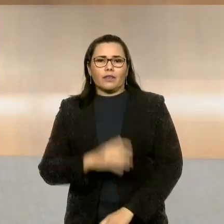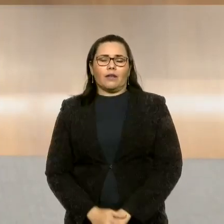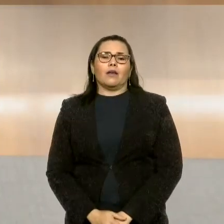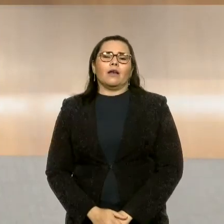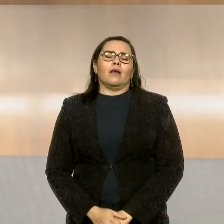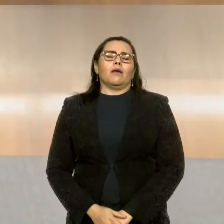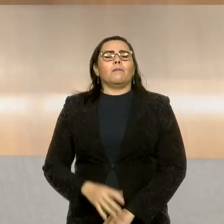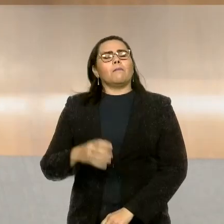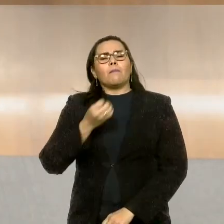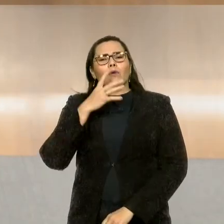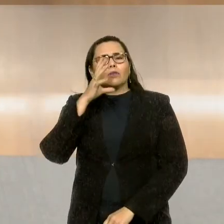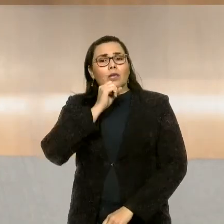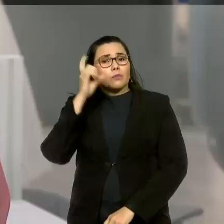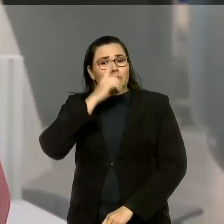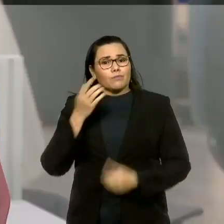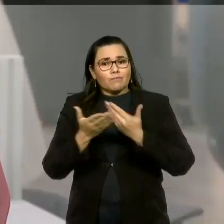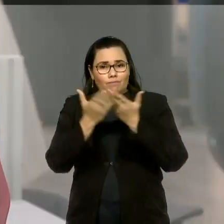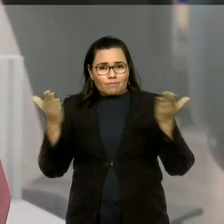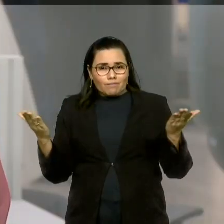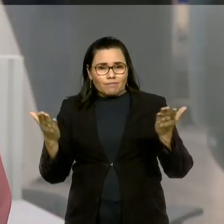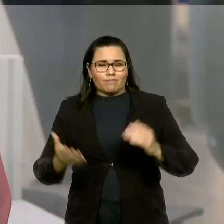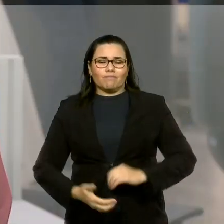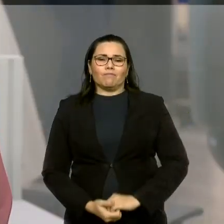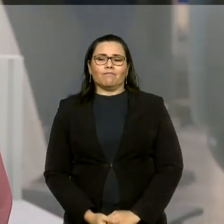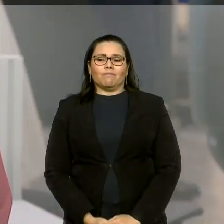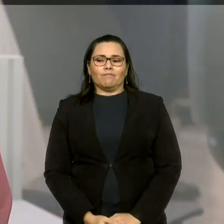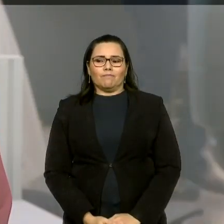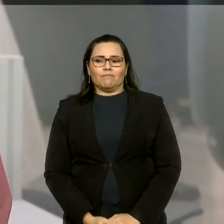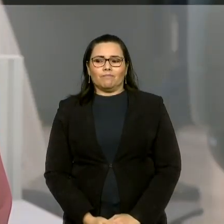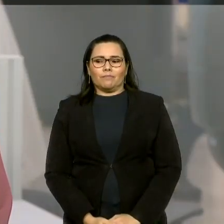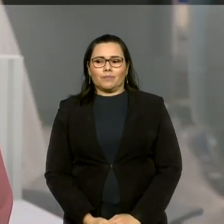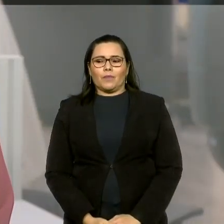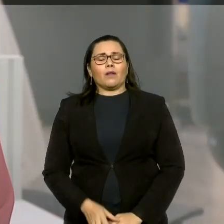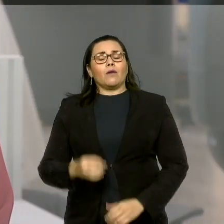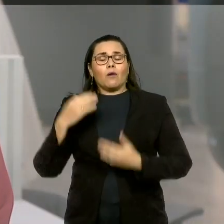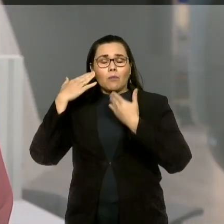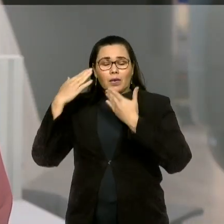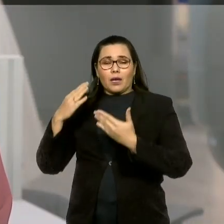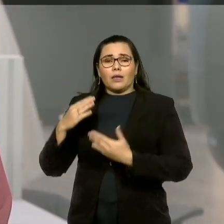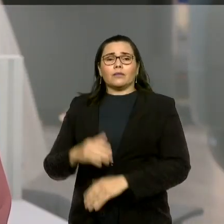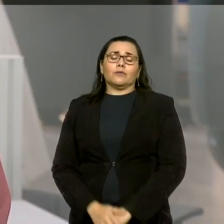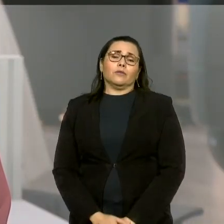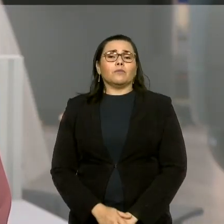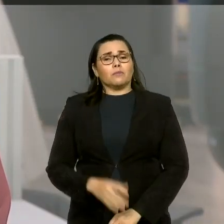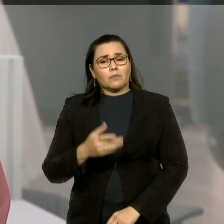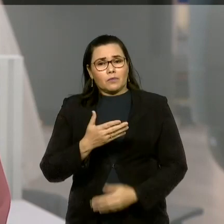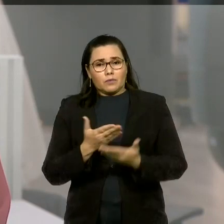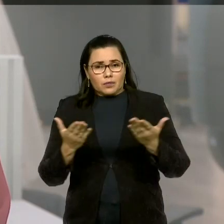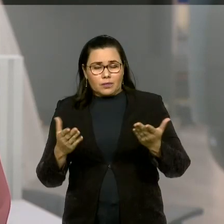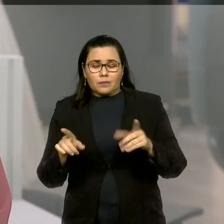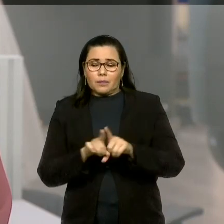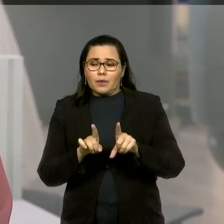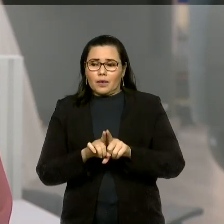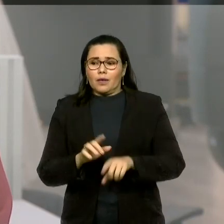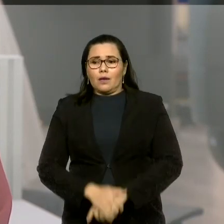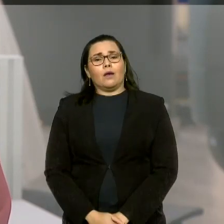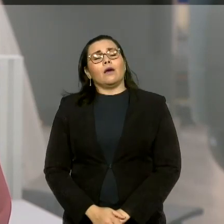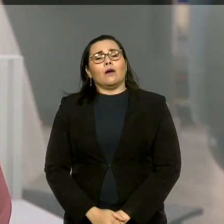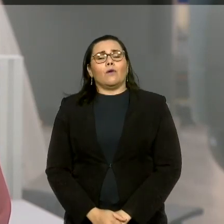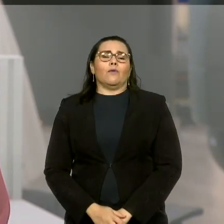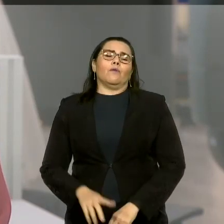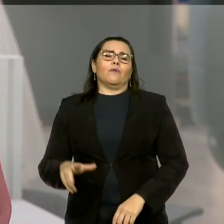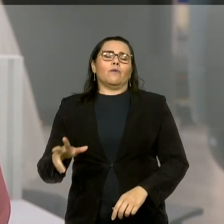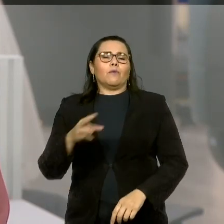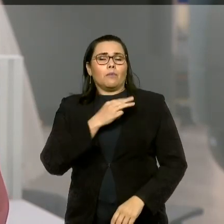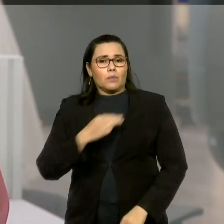um excelente final de semana Obrigada jo para você também e o ministro do desenvolvimento e assistência social